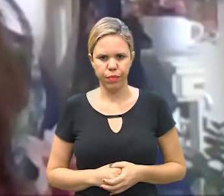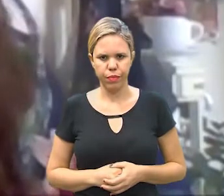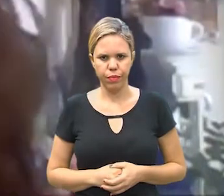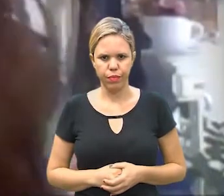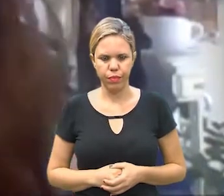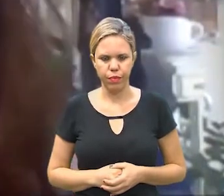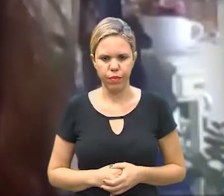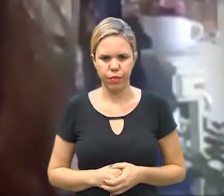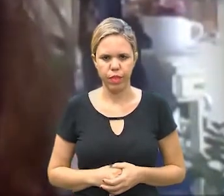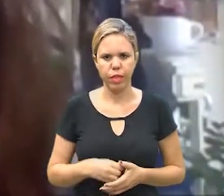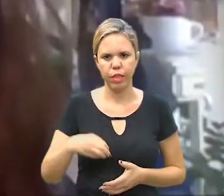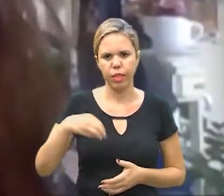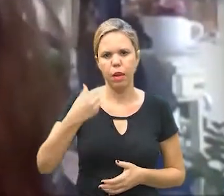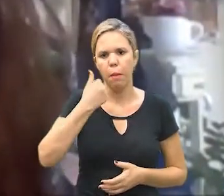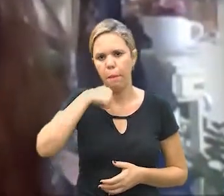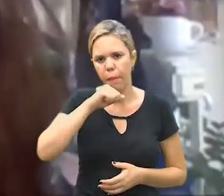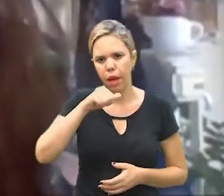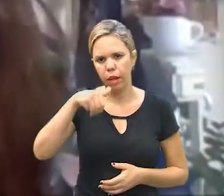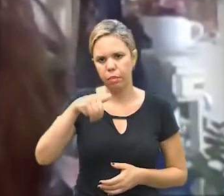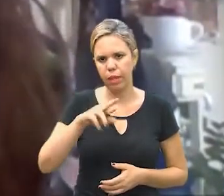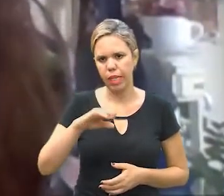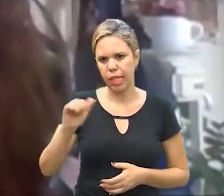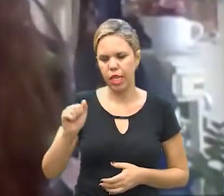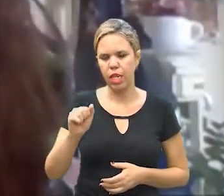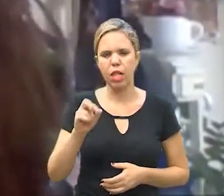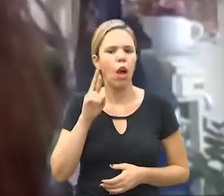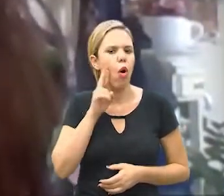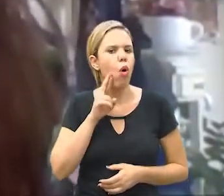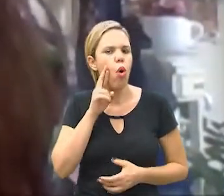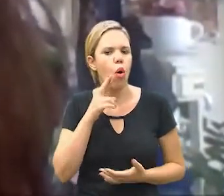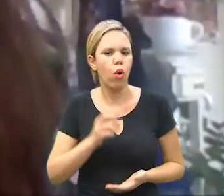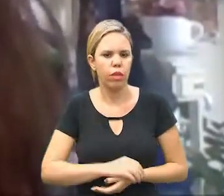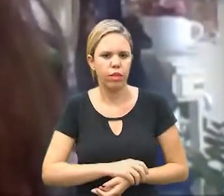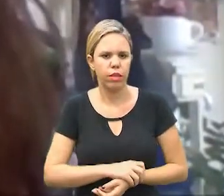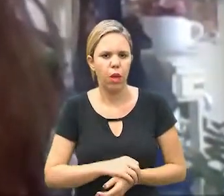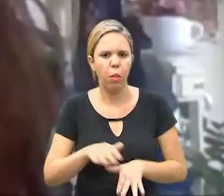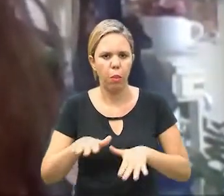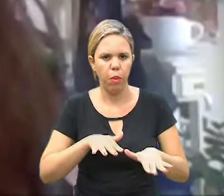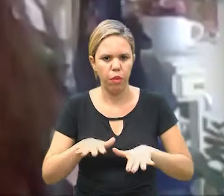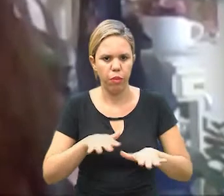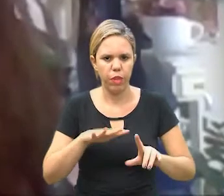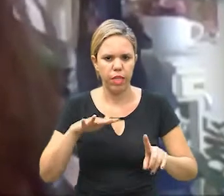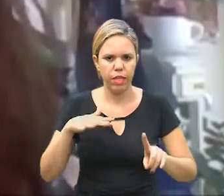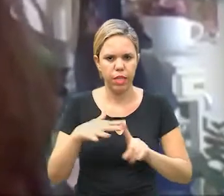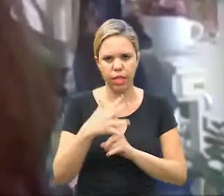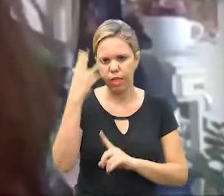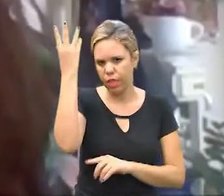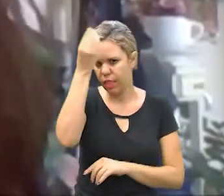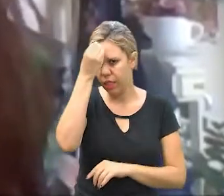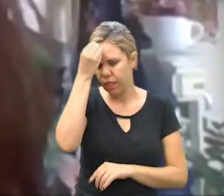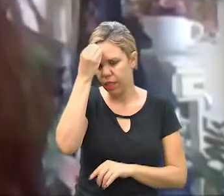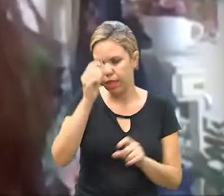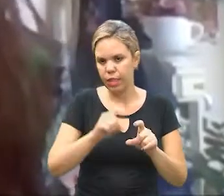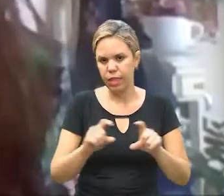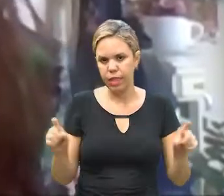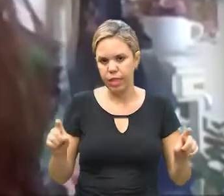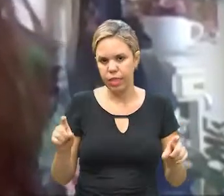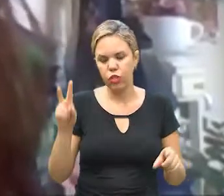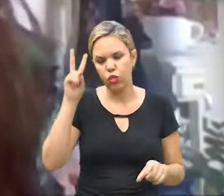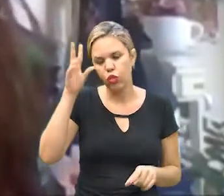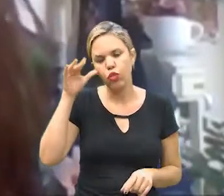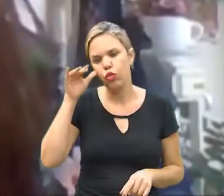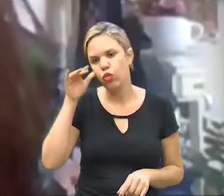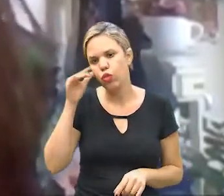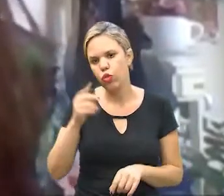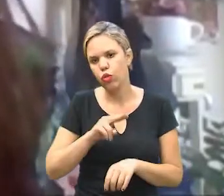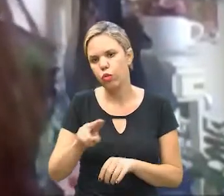O Mãe Maria Rosa, que é o Movimento Assistencial Espírita, por isso é que forma essa sigla MAI, tem uma história curiosa do